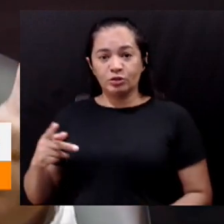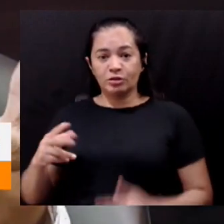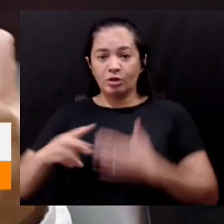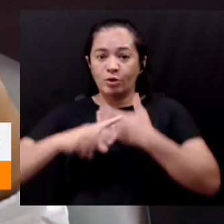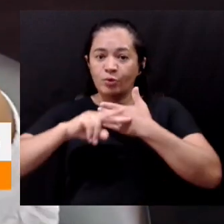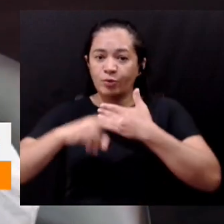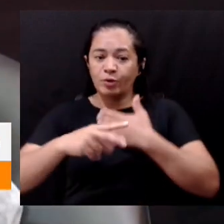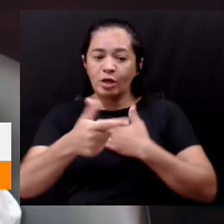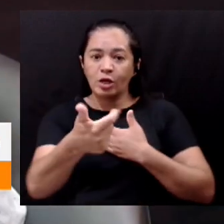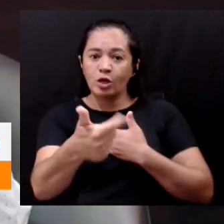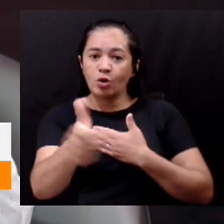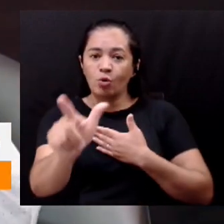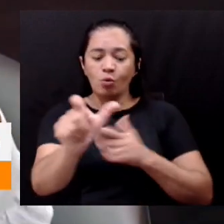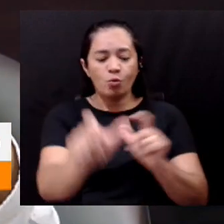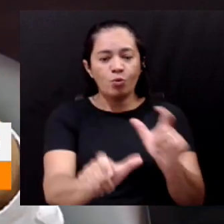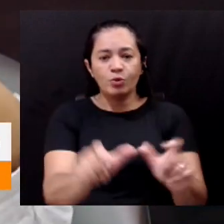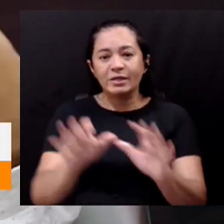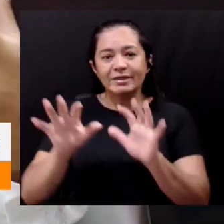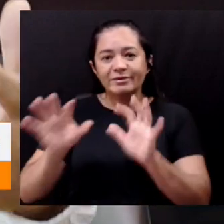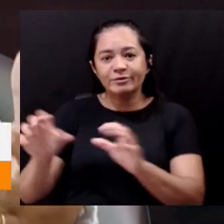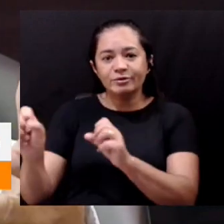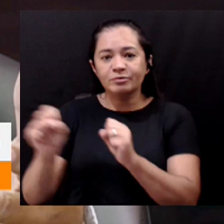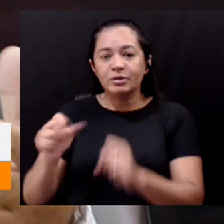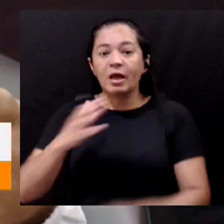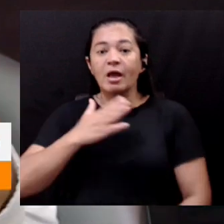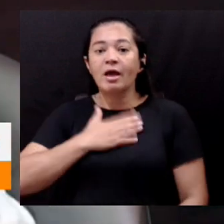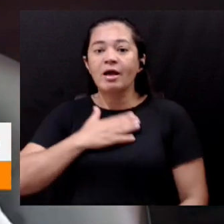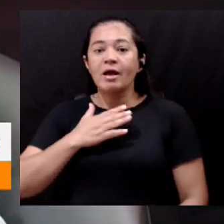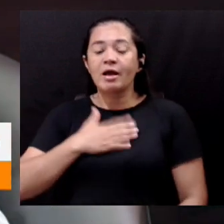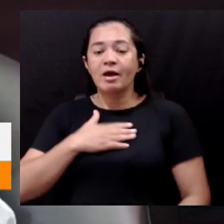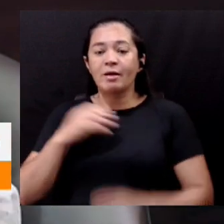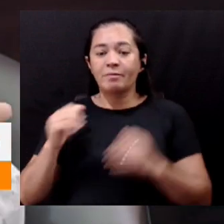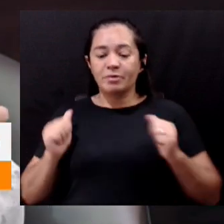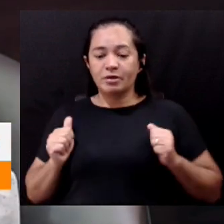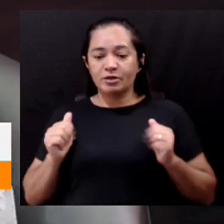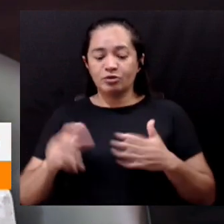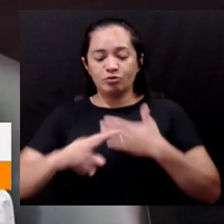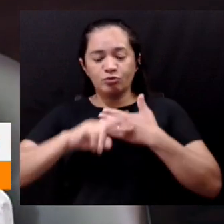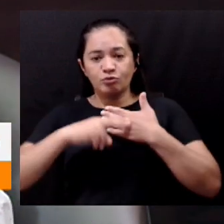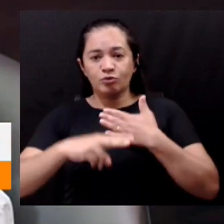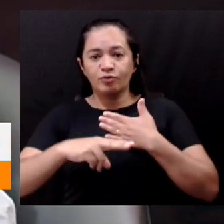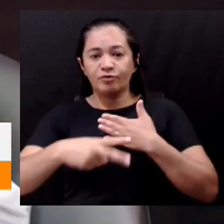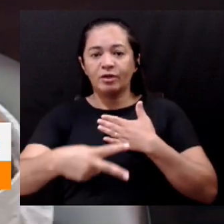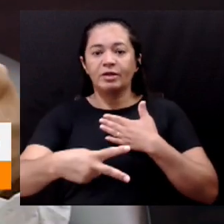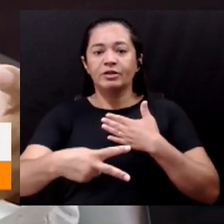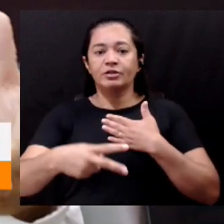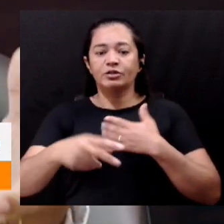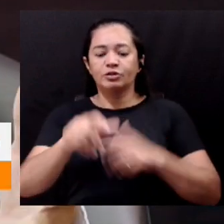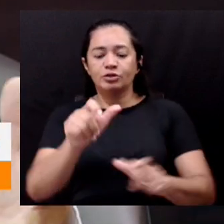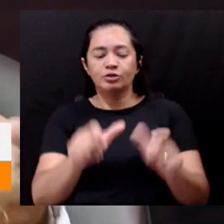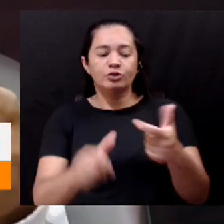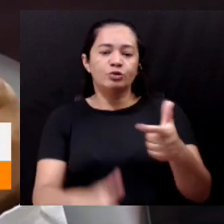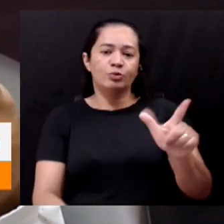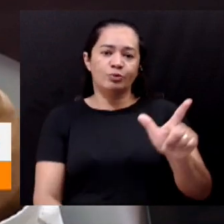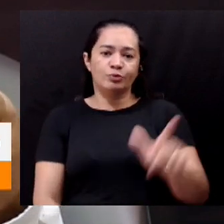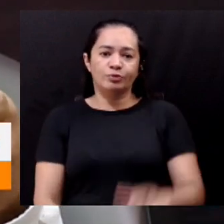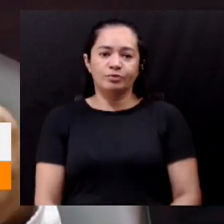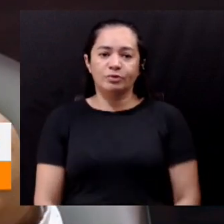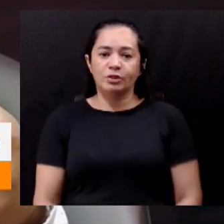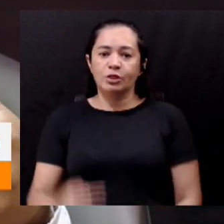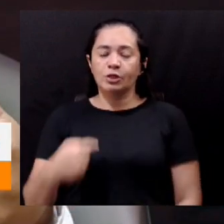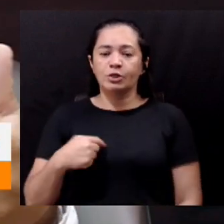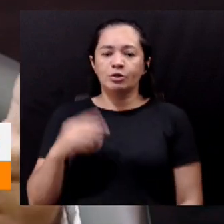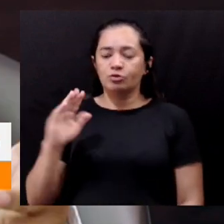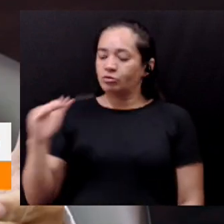isso é o poder, é quando a minha ação reflete diretamente ao outro e eu tenho um nível mais alto ali